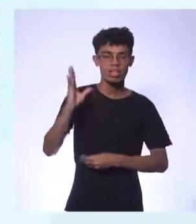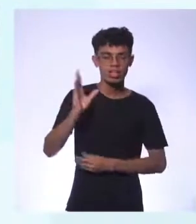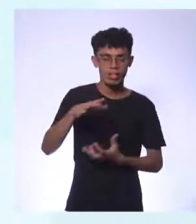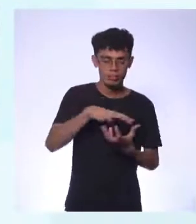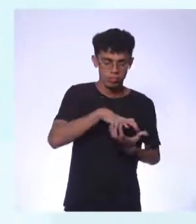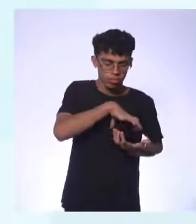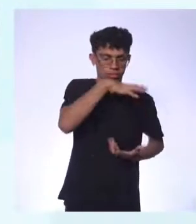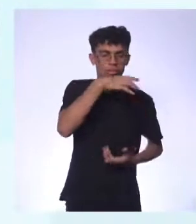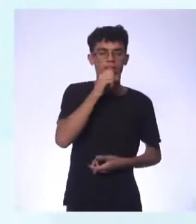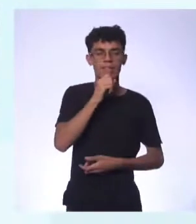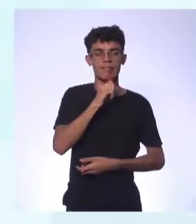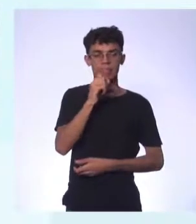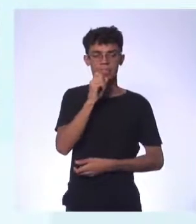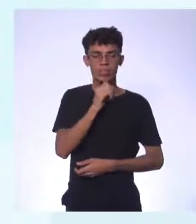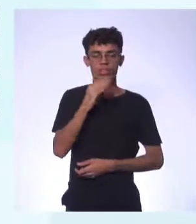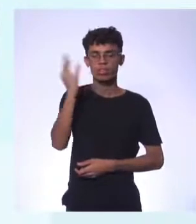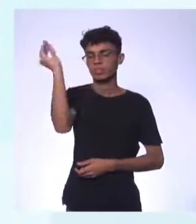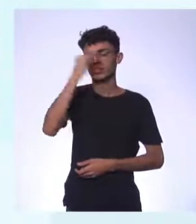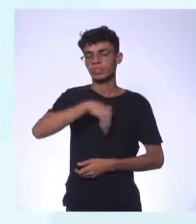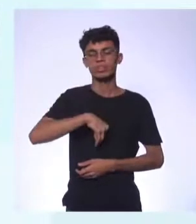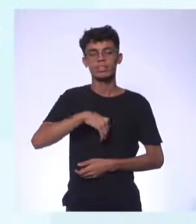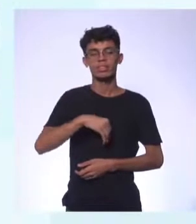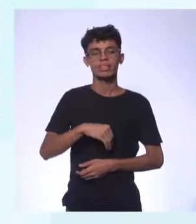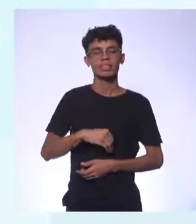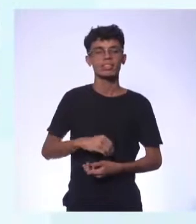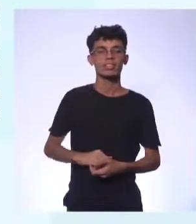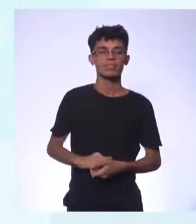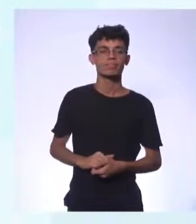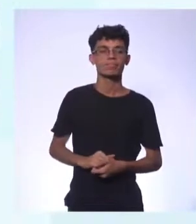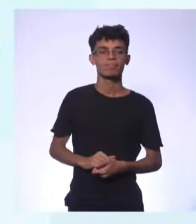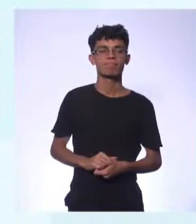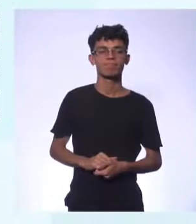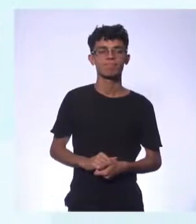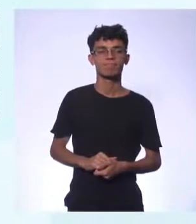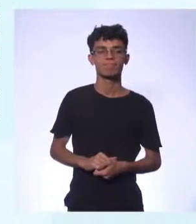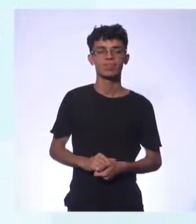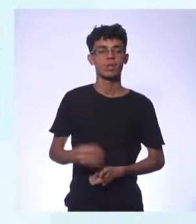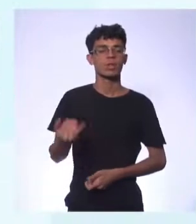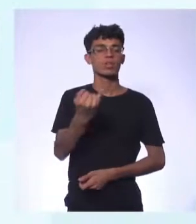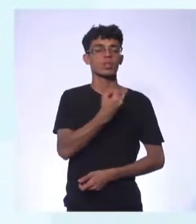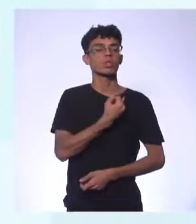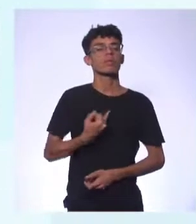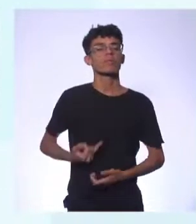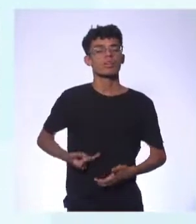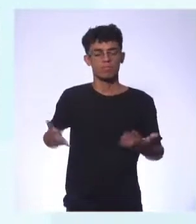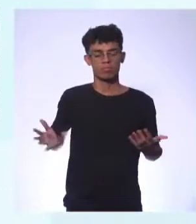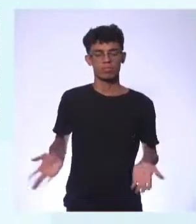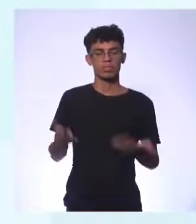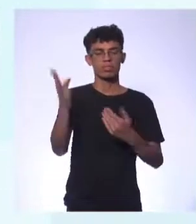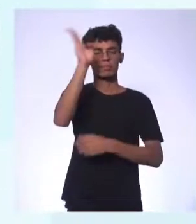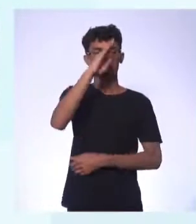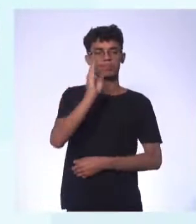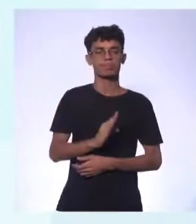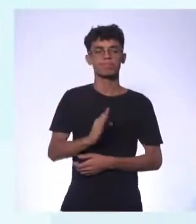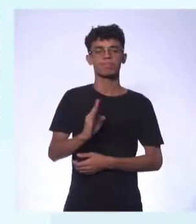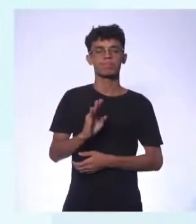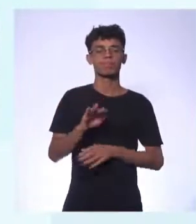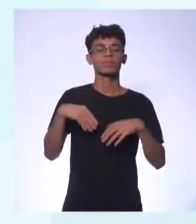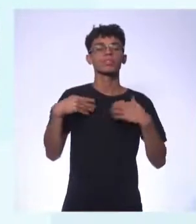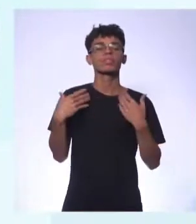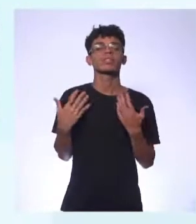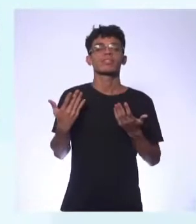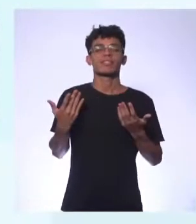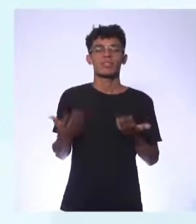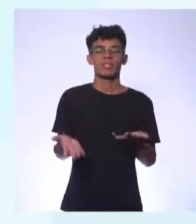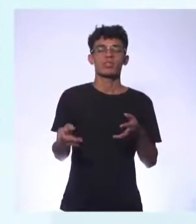meio incapacitado, com preguiça de tocar essa nave chamada Império Brasileiro, e ainda por cima,